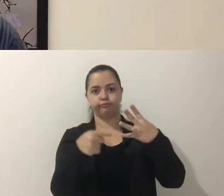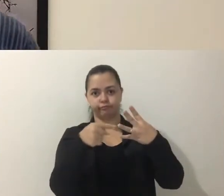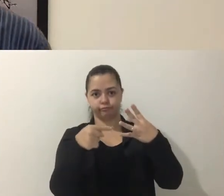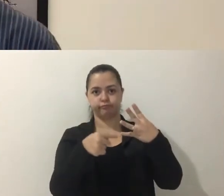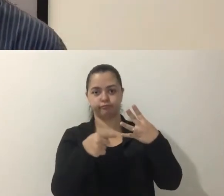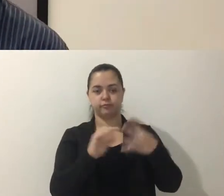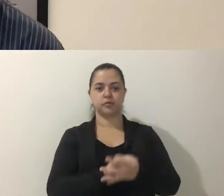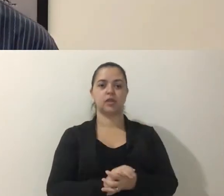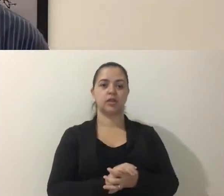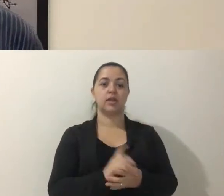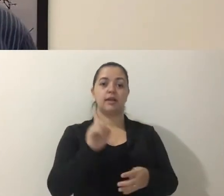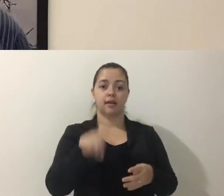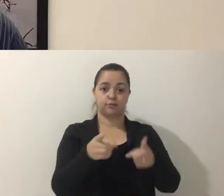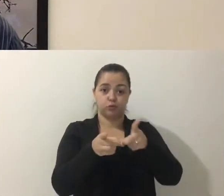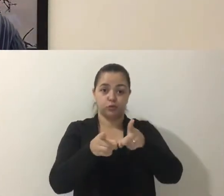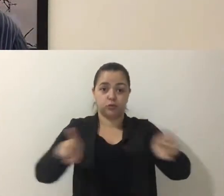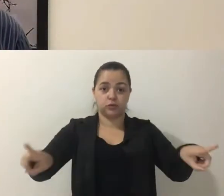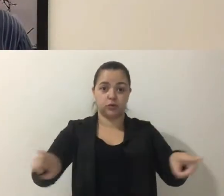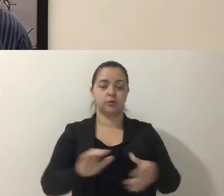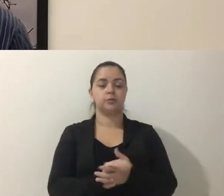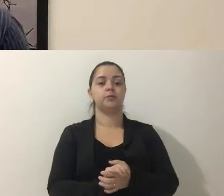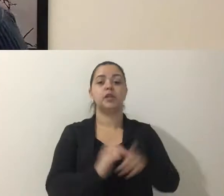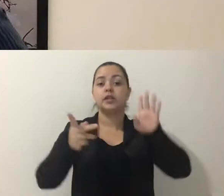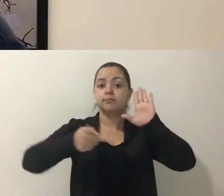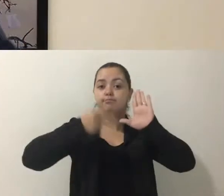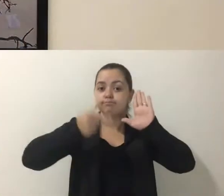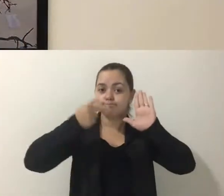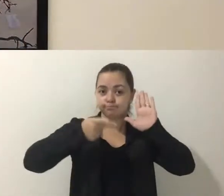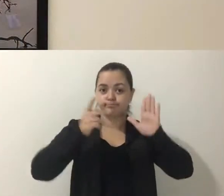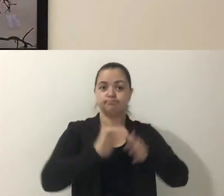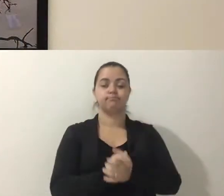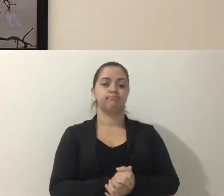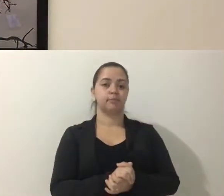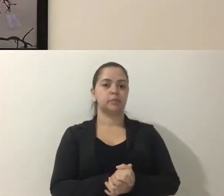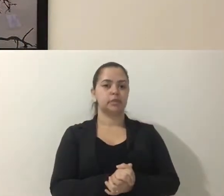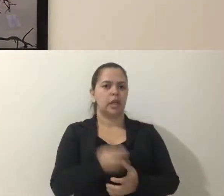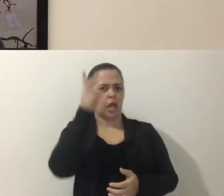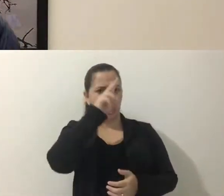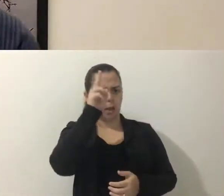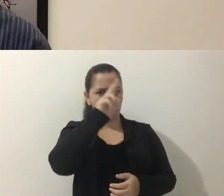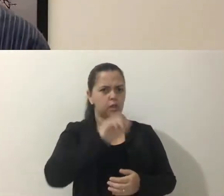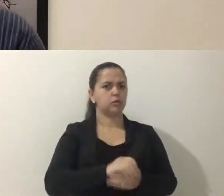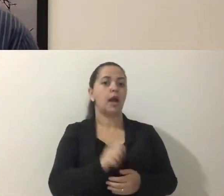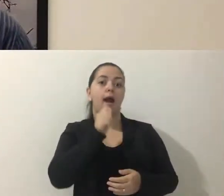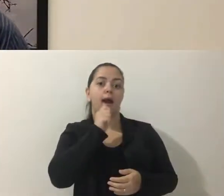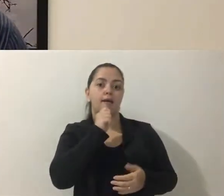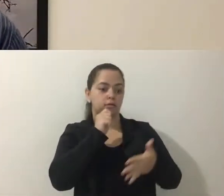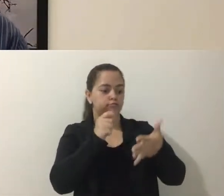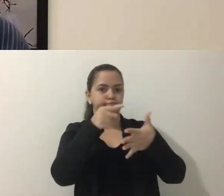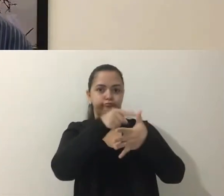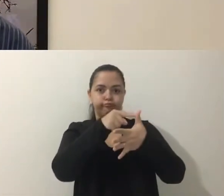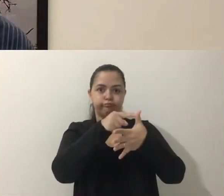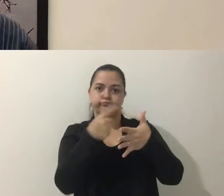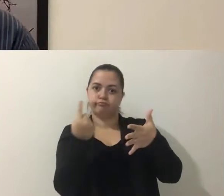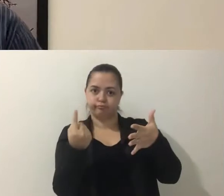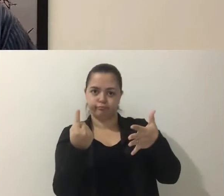mais dois, que é o divórcio e os juramentos. Lembrando que, né, ainda restam mais dois, falando